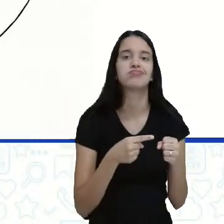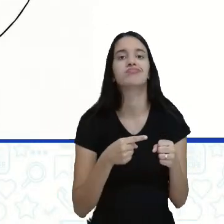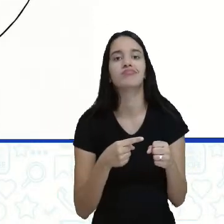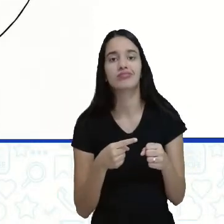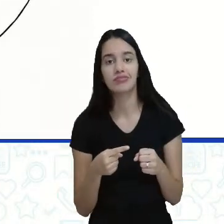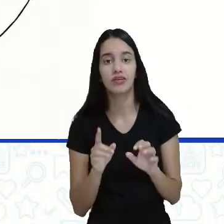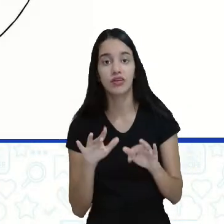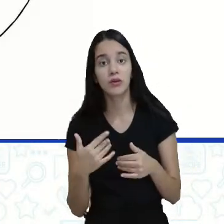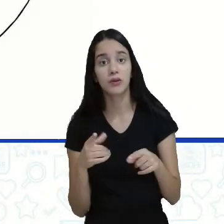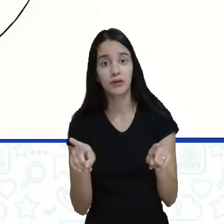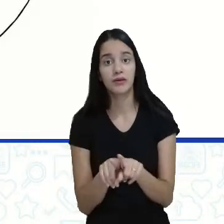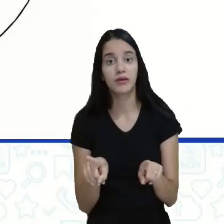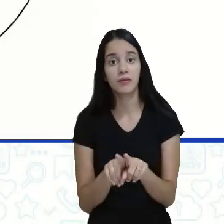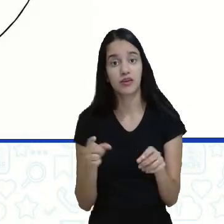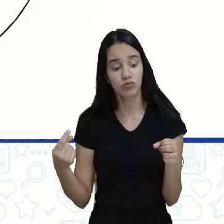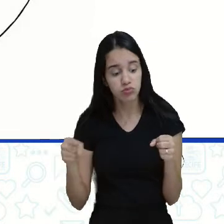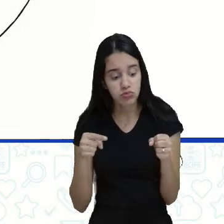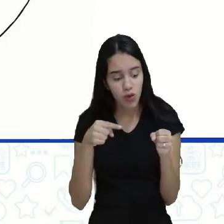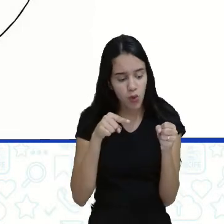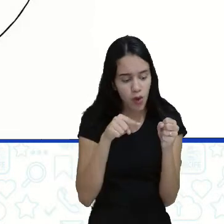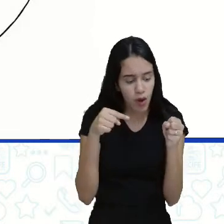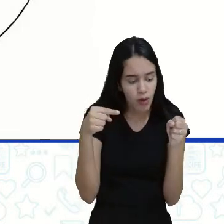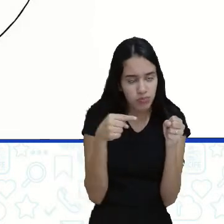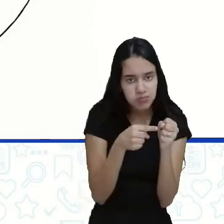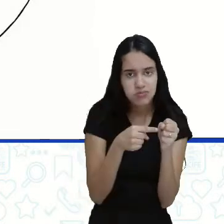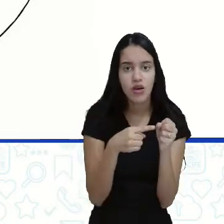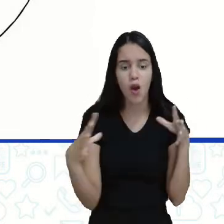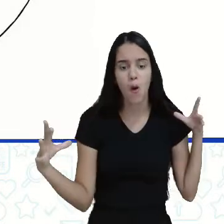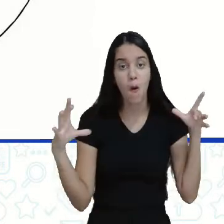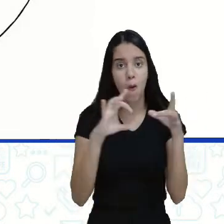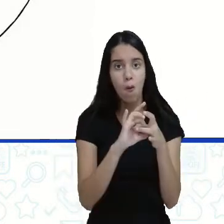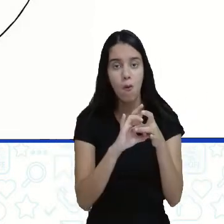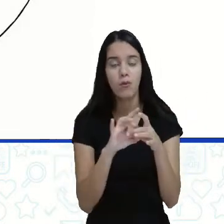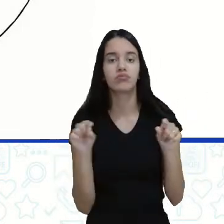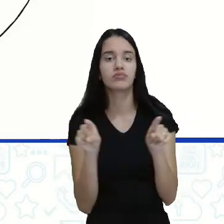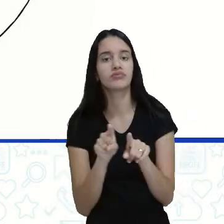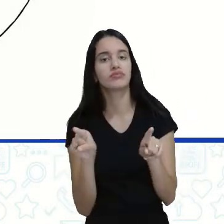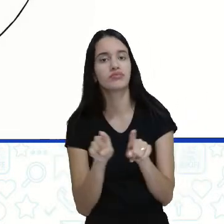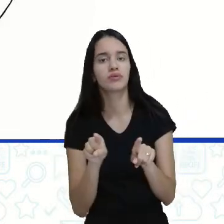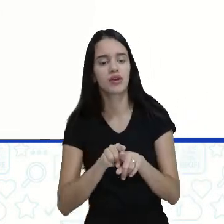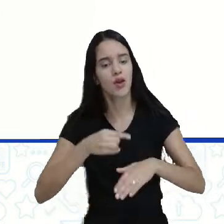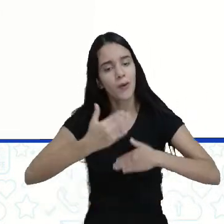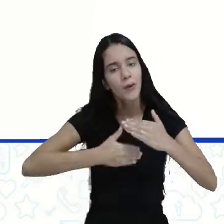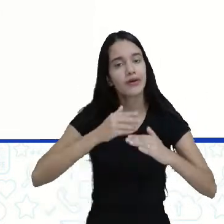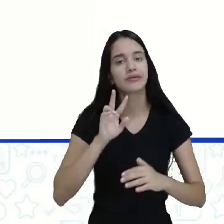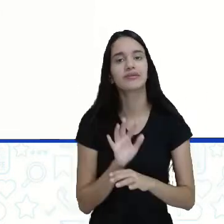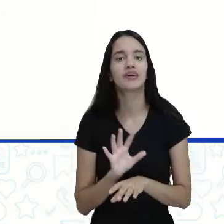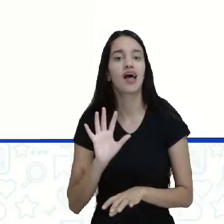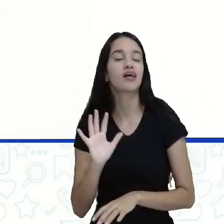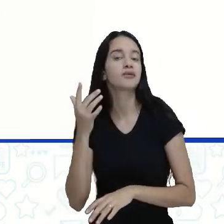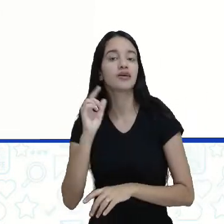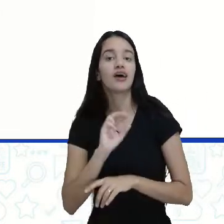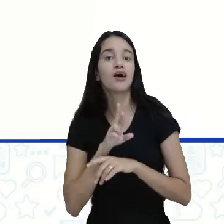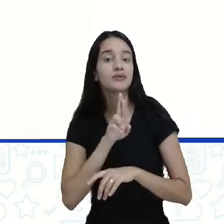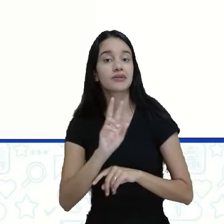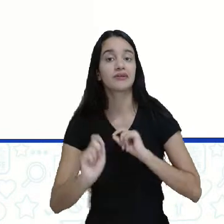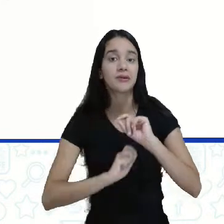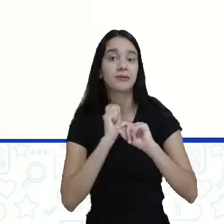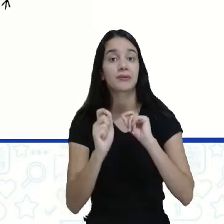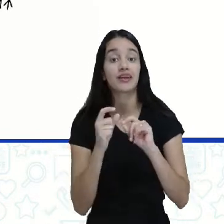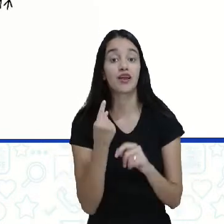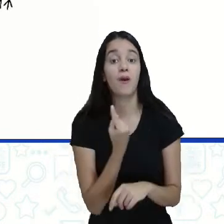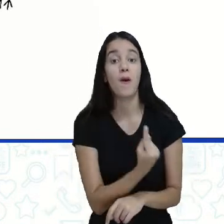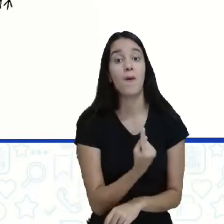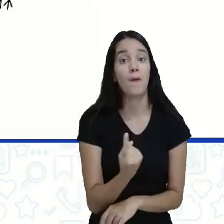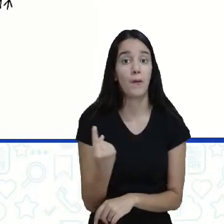alelos. E uma vez que os espermatozoides e óvulos se unem na fertilização, o resultado é um monte de indivíduos geneticamente únicos